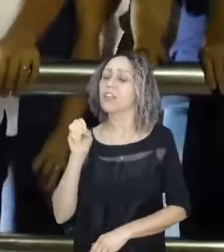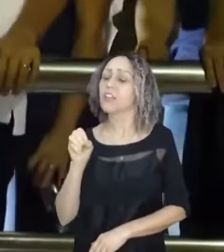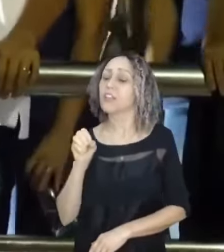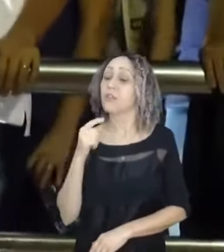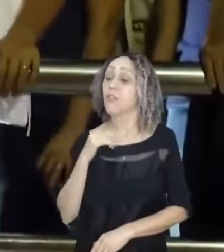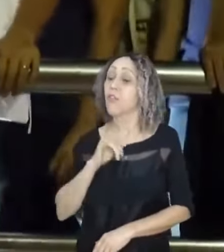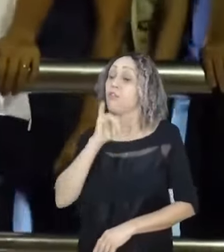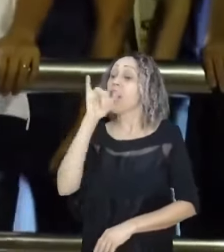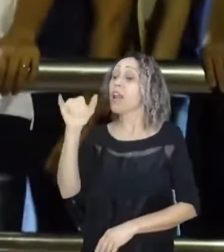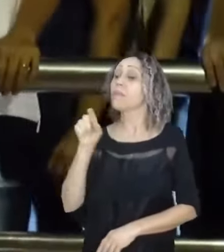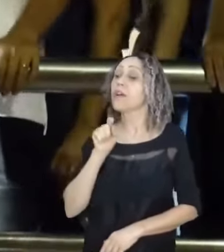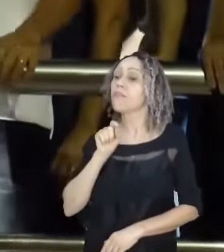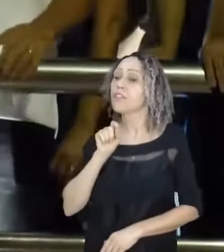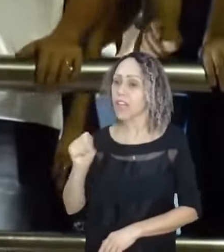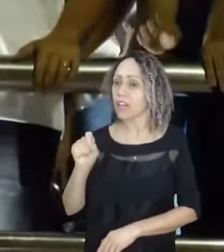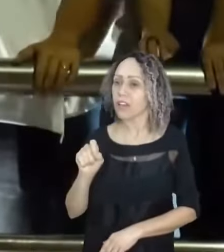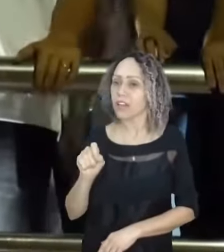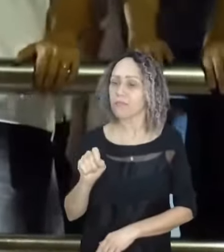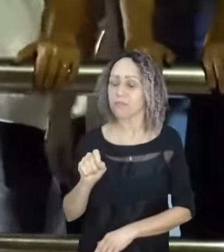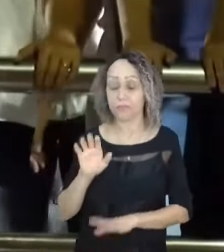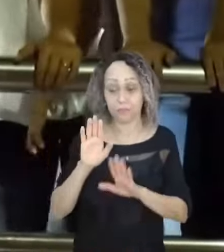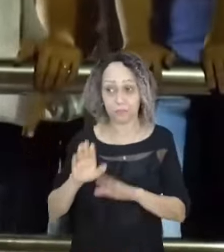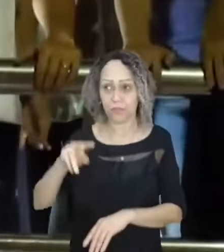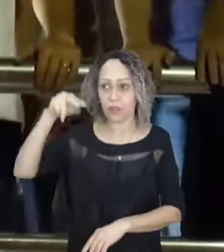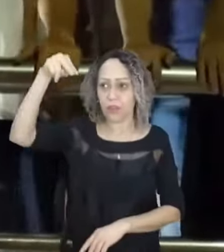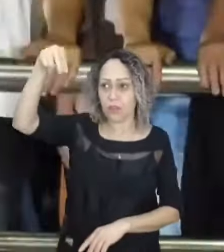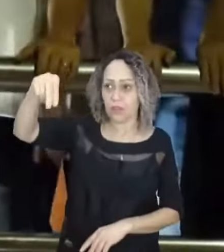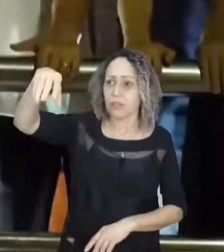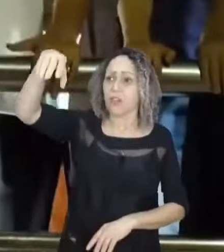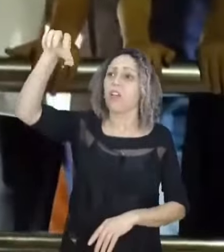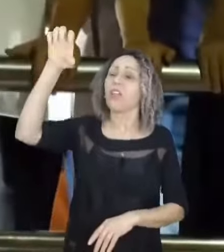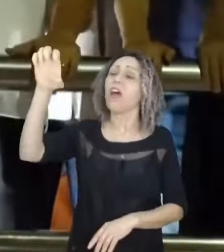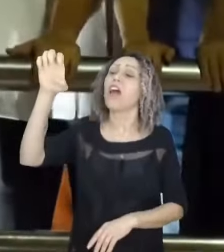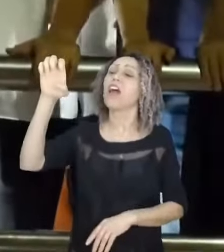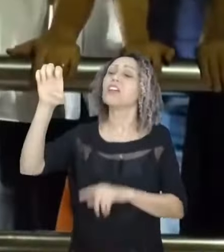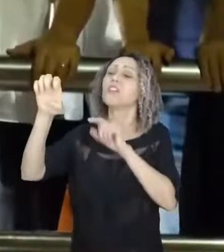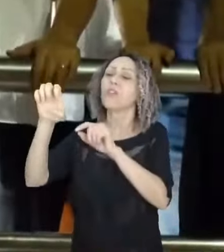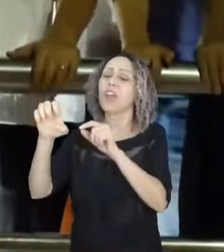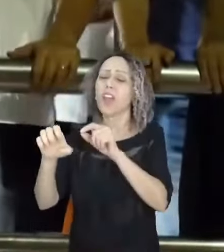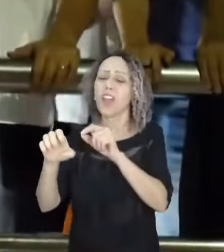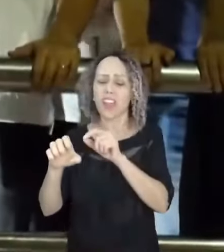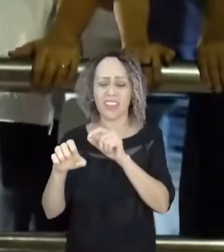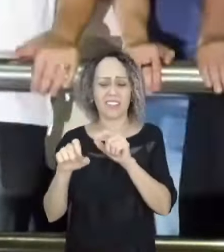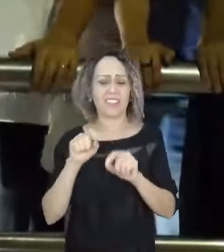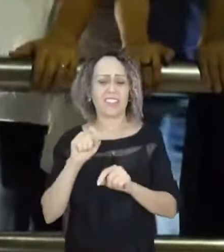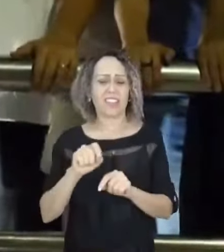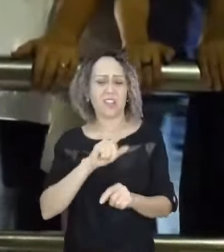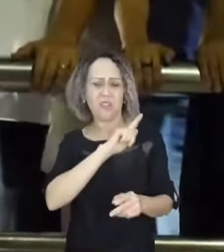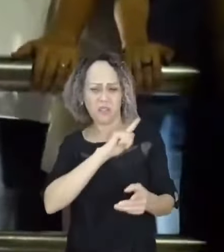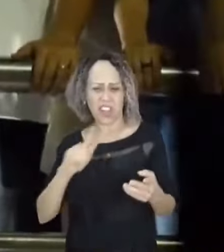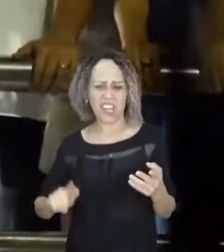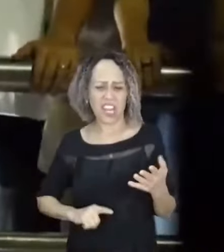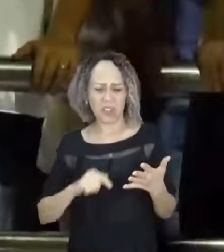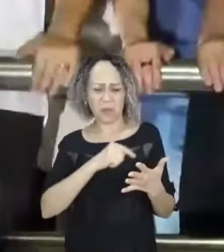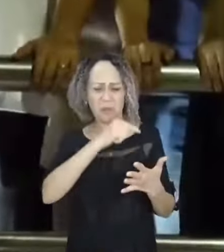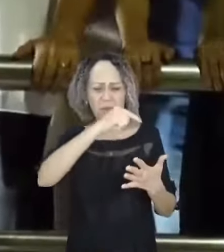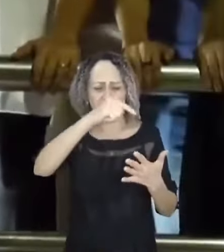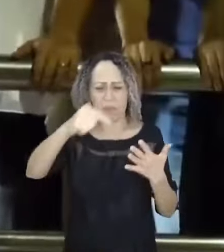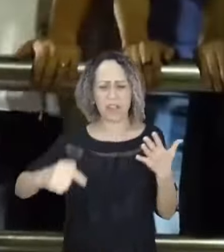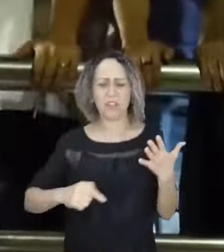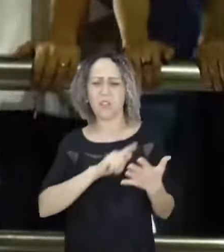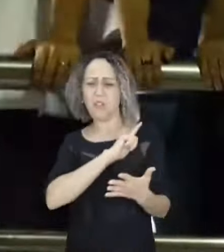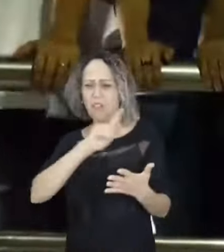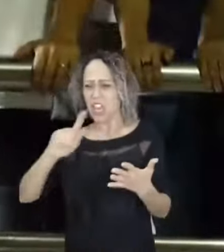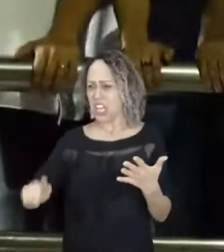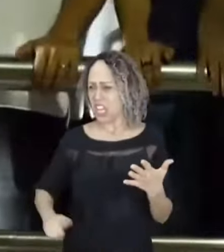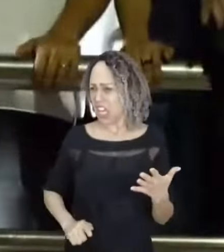você e uma, olha, o Nordeste produziu uma safra de governadores, motivo de orgulho para o mundo.